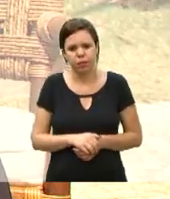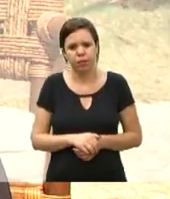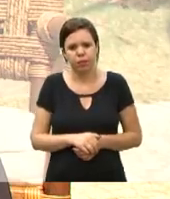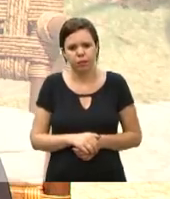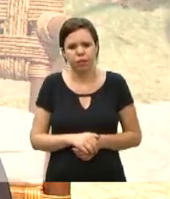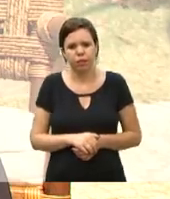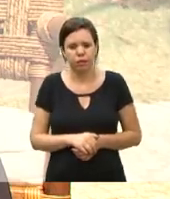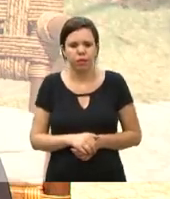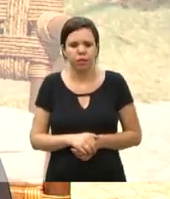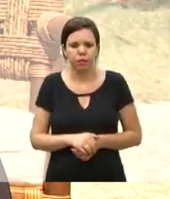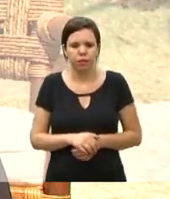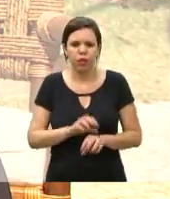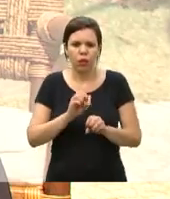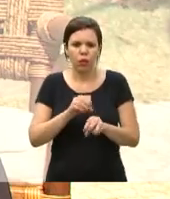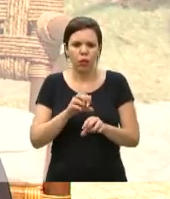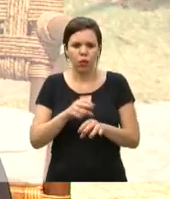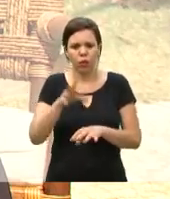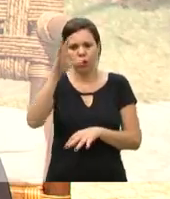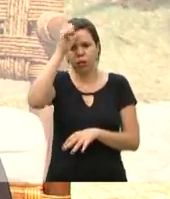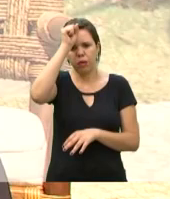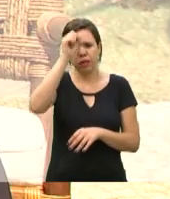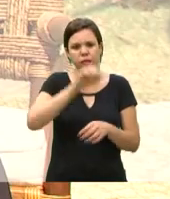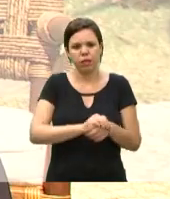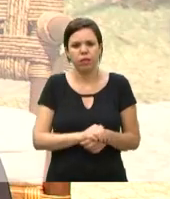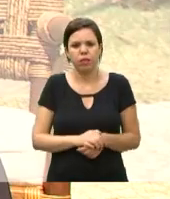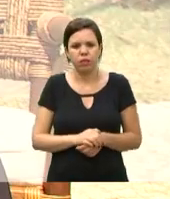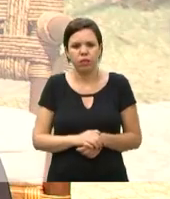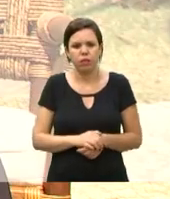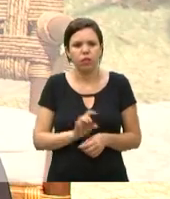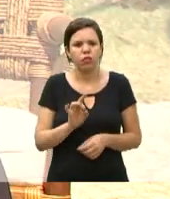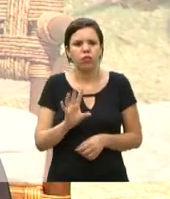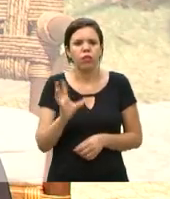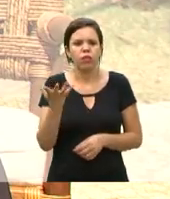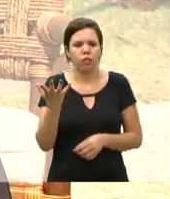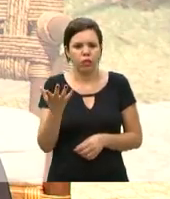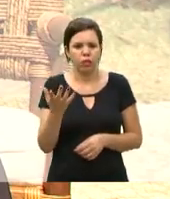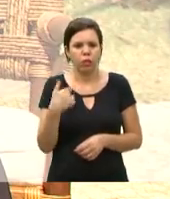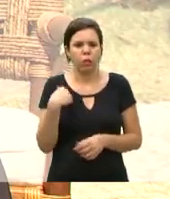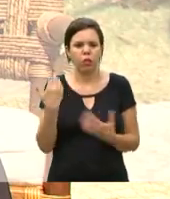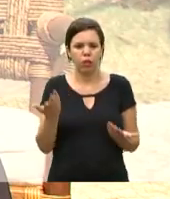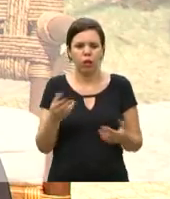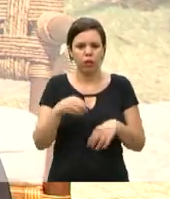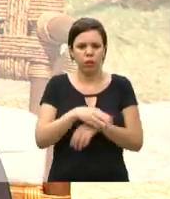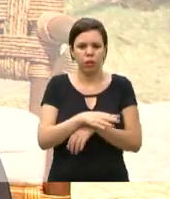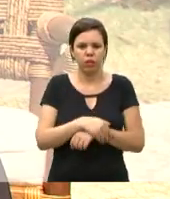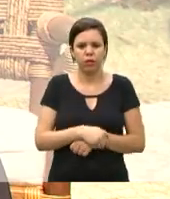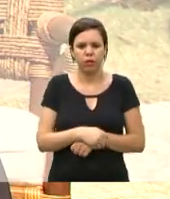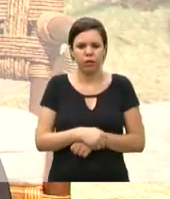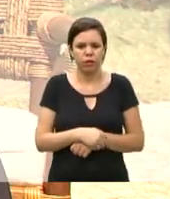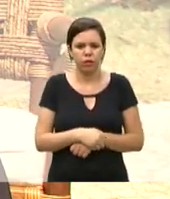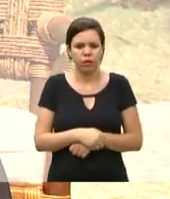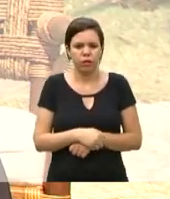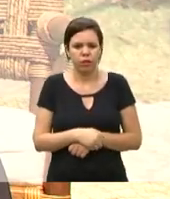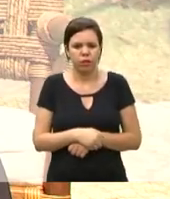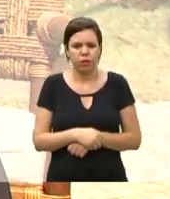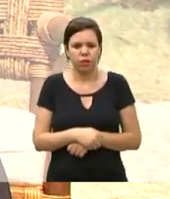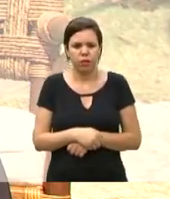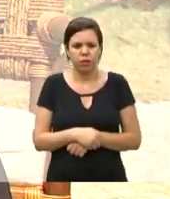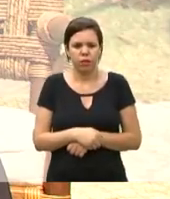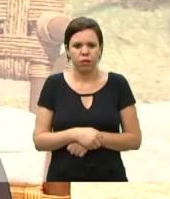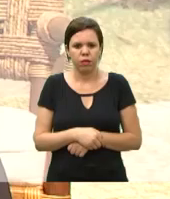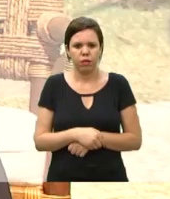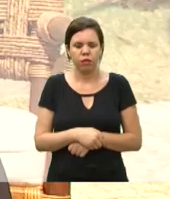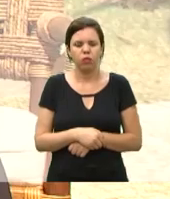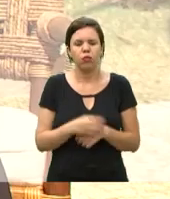Não é no, o ensino-aprendizagem ele só ocorre quando eu imito. Né? Eu imito